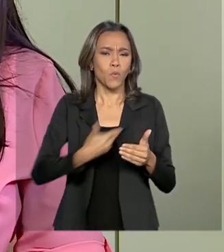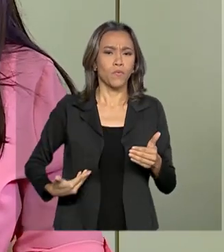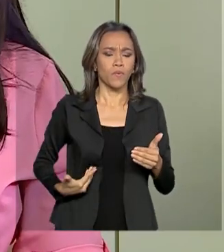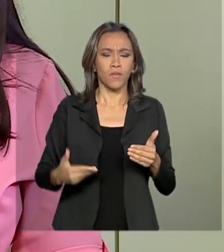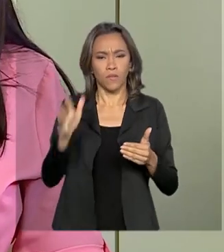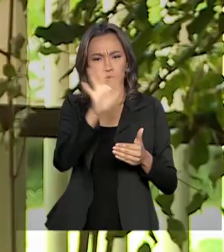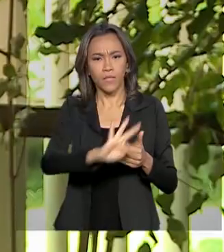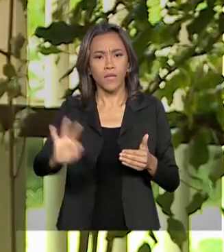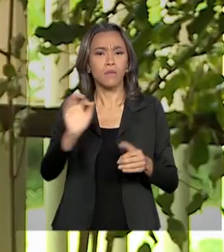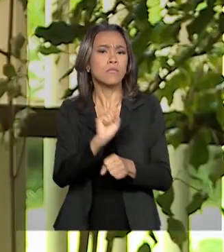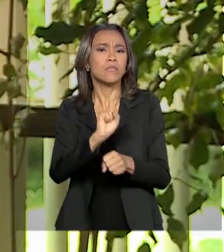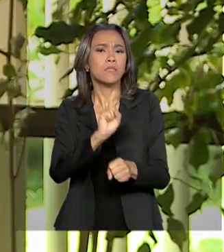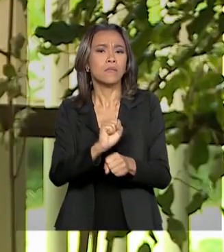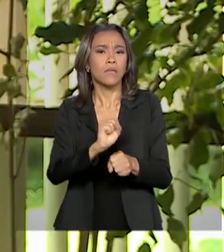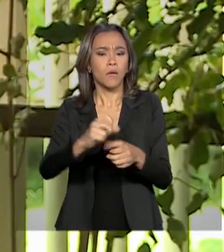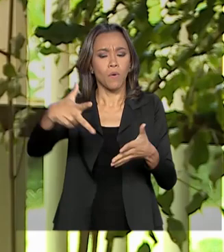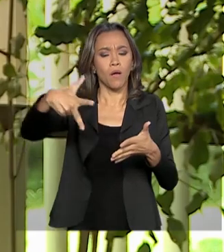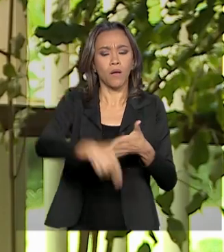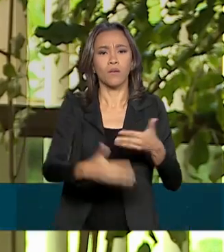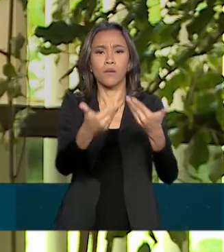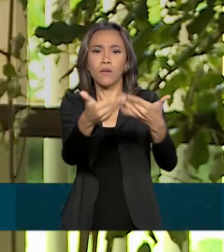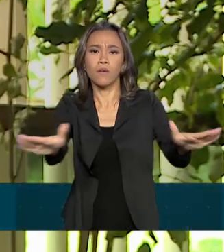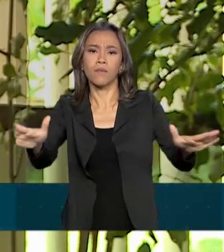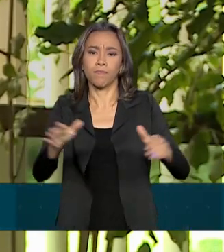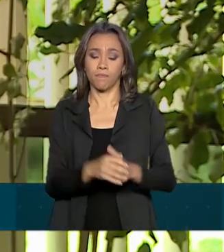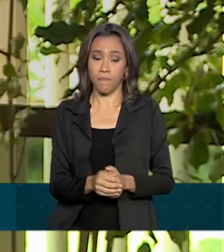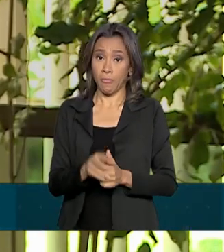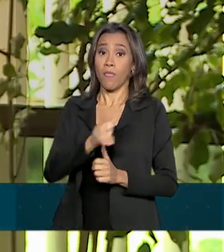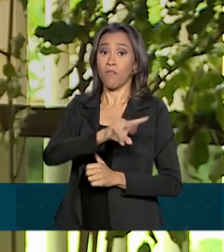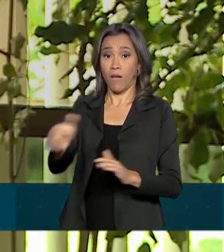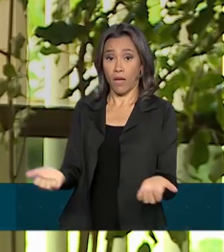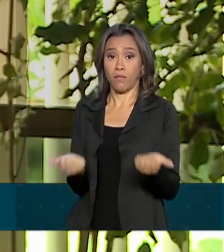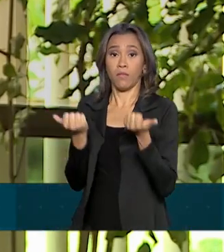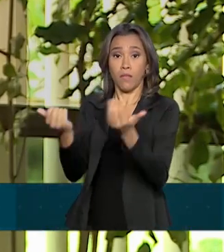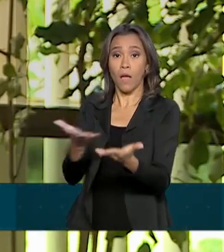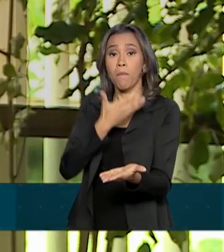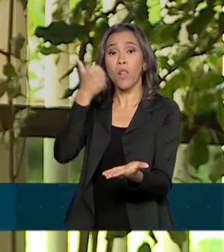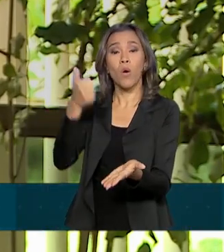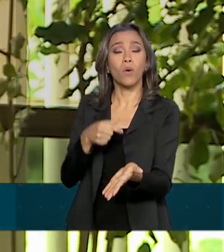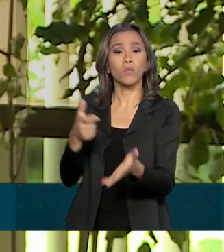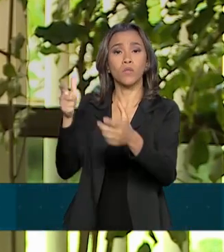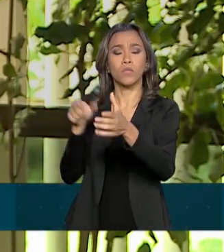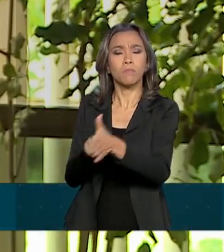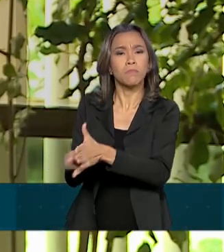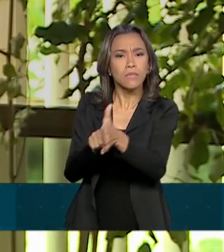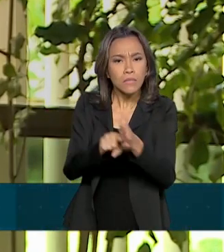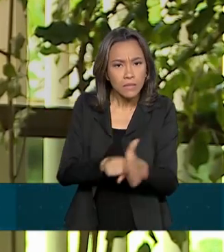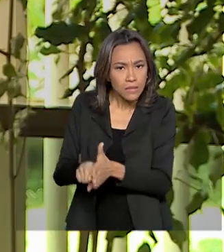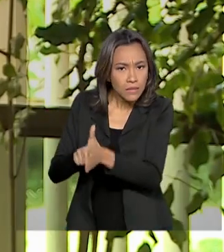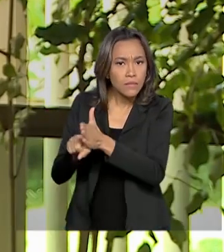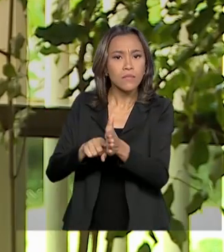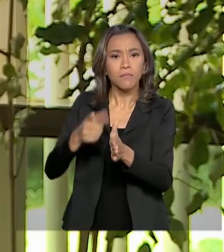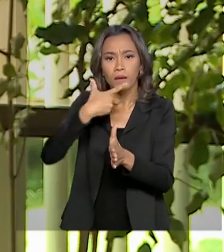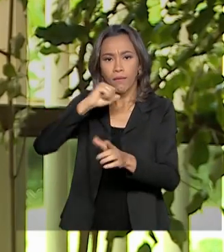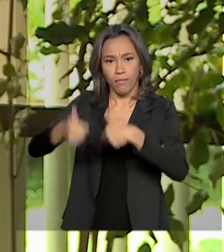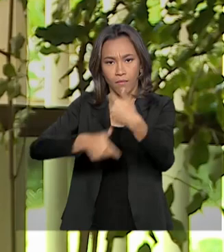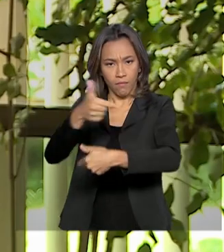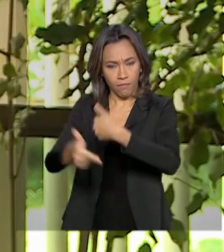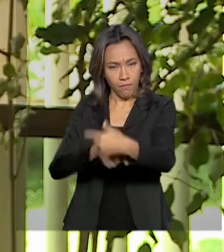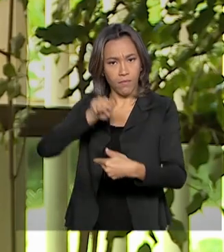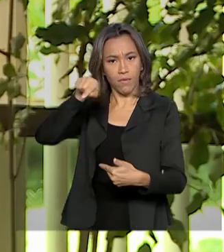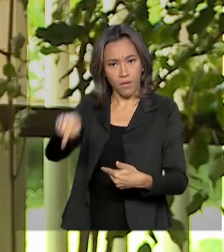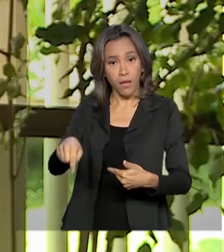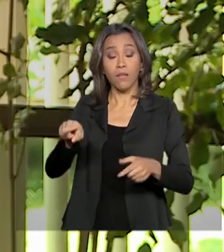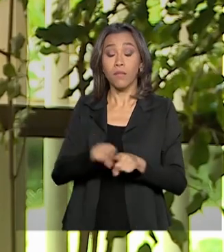a essa reinauguração da estação? Ela vai dar melhores condições de trabalho para os nossos pesquisadores, vai manter essa nossa